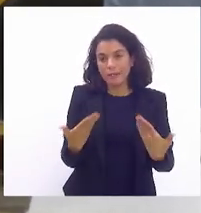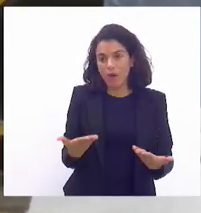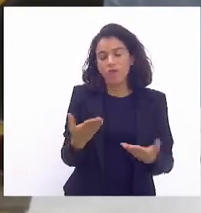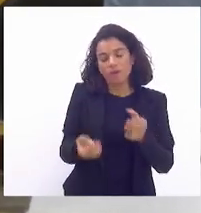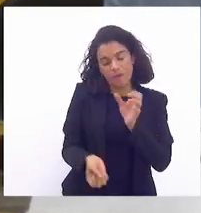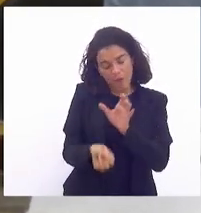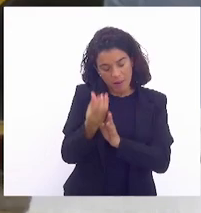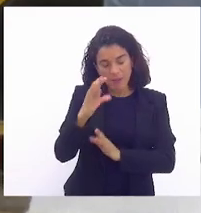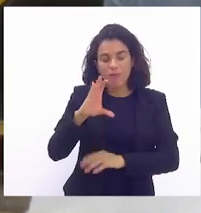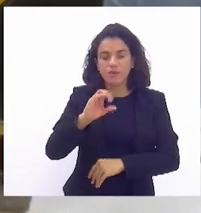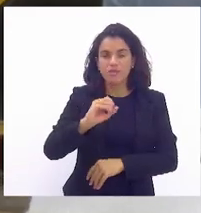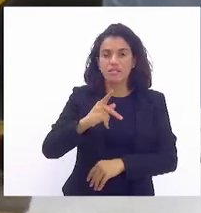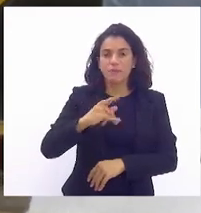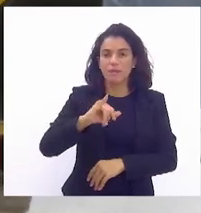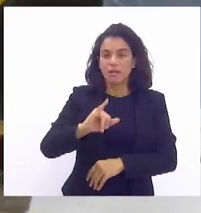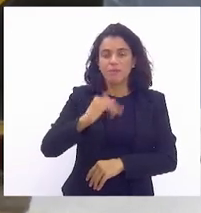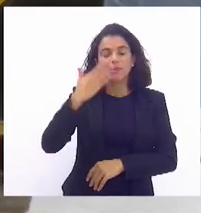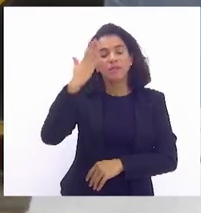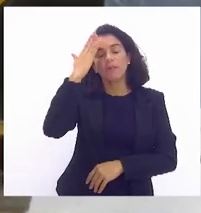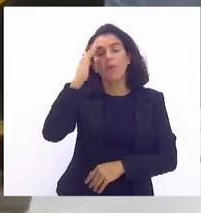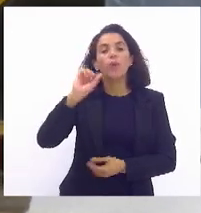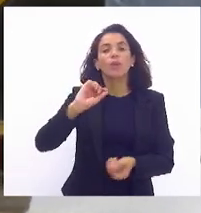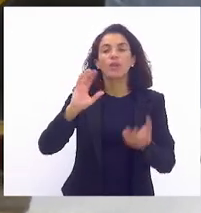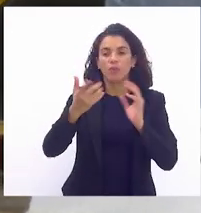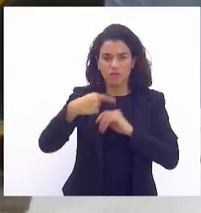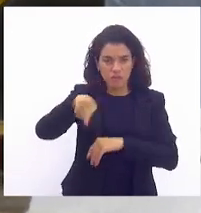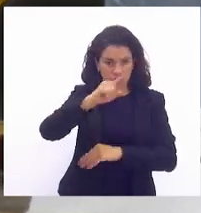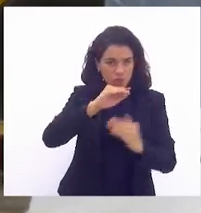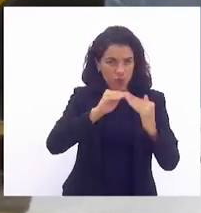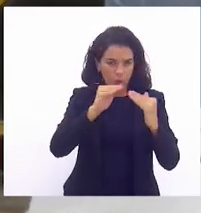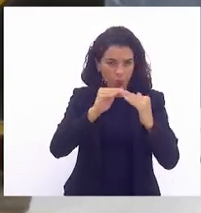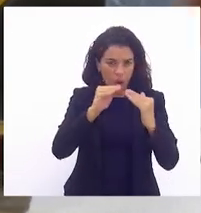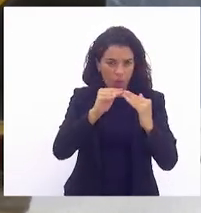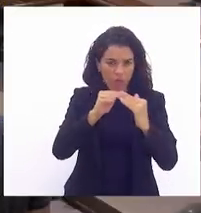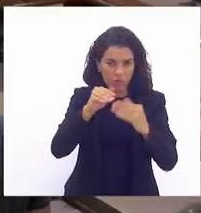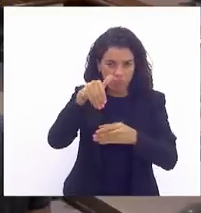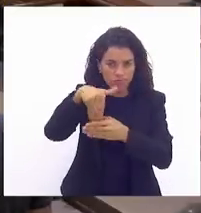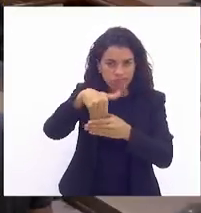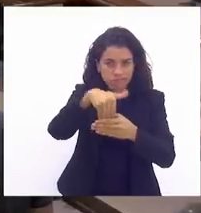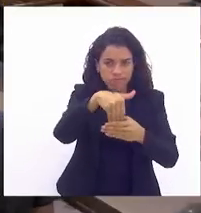acompanhar de perto para saber realmente o que está acontecendo. Vocês concordam com essa deliberação?